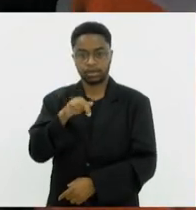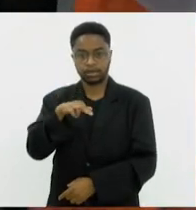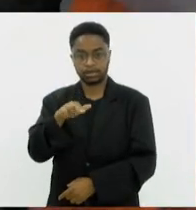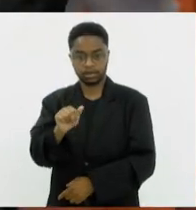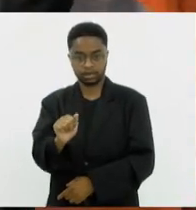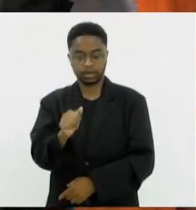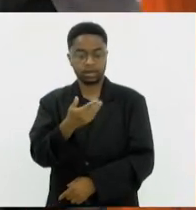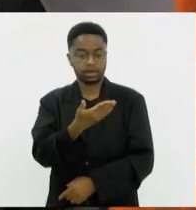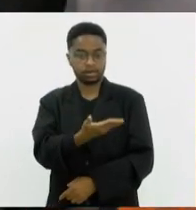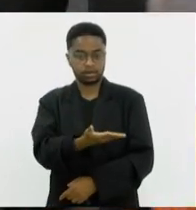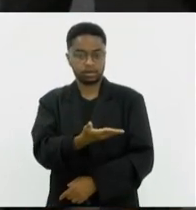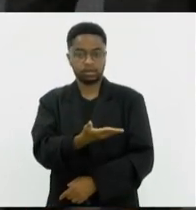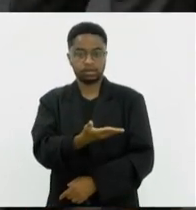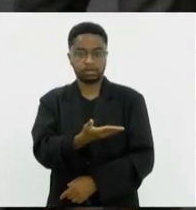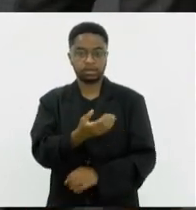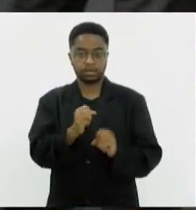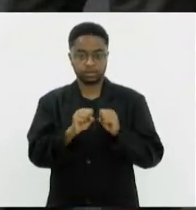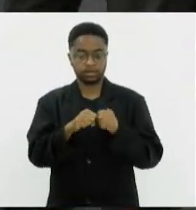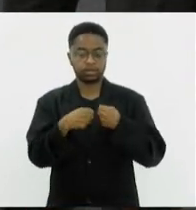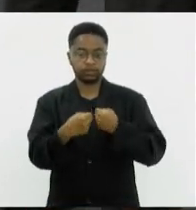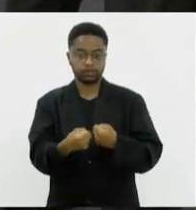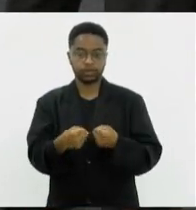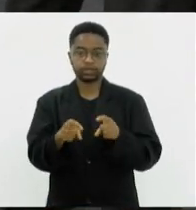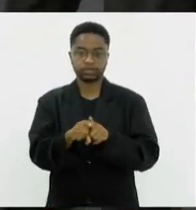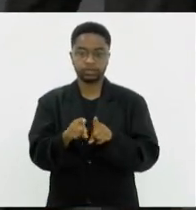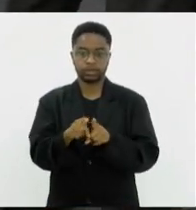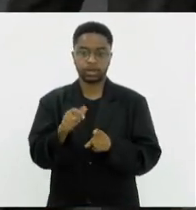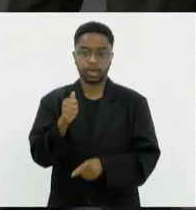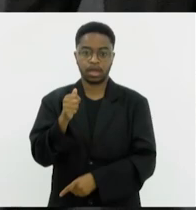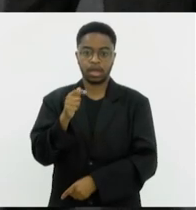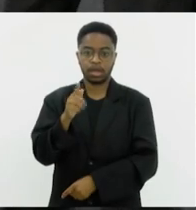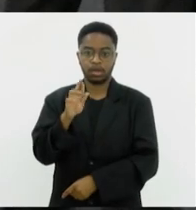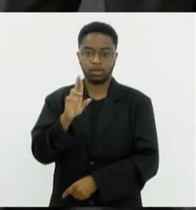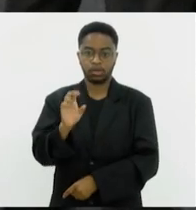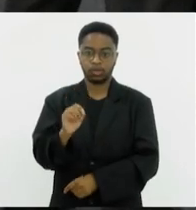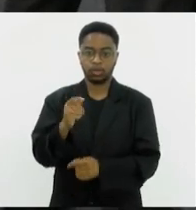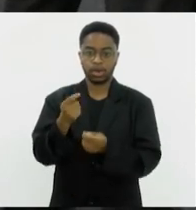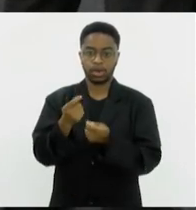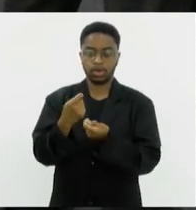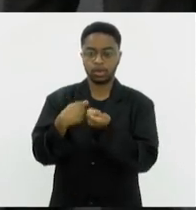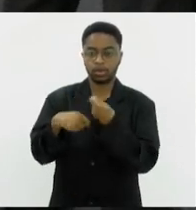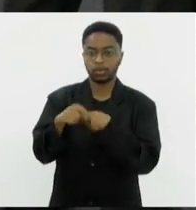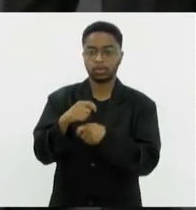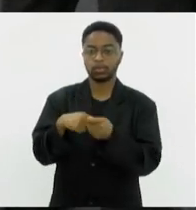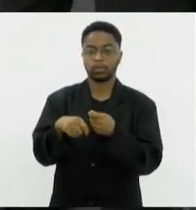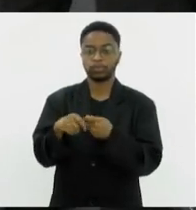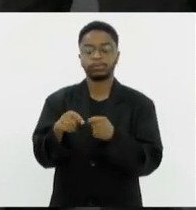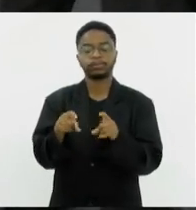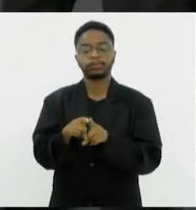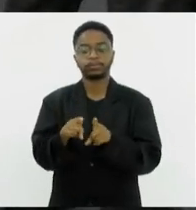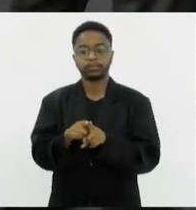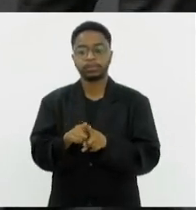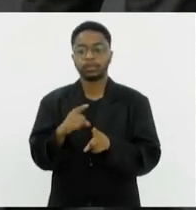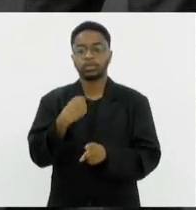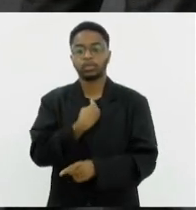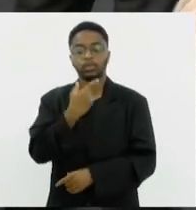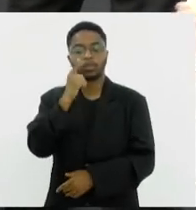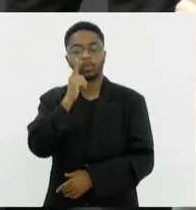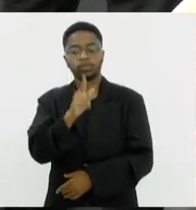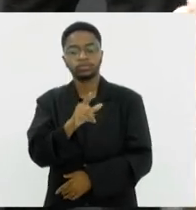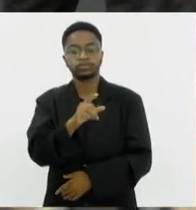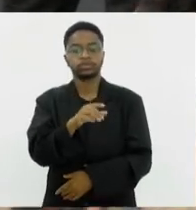uma grande defensora aqui da agroecologia, do alimento sem veneno, a gente conseguiu, inclusive, que essas